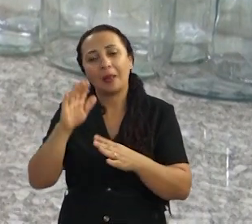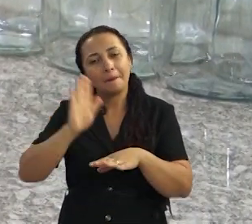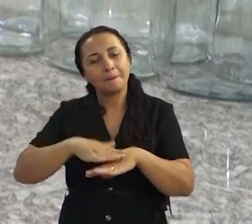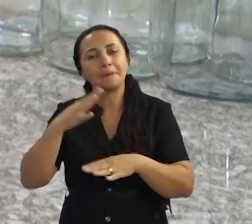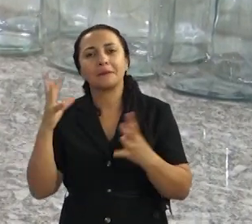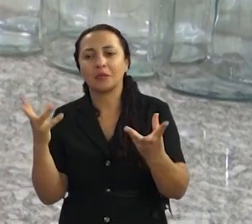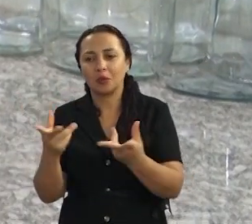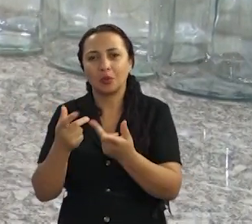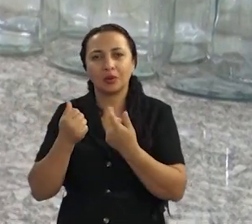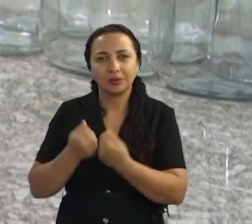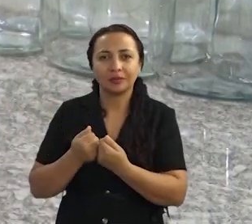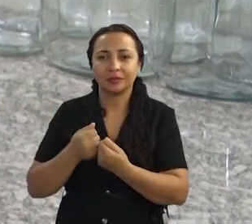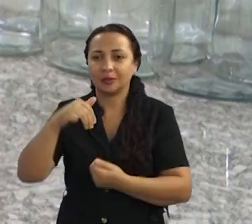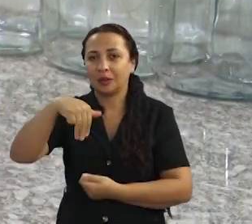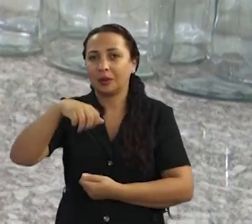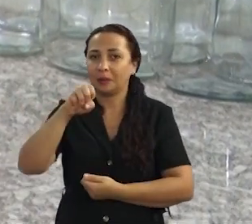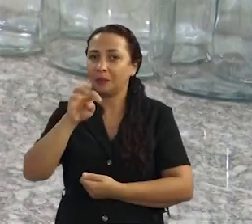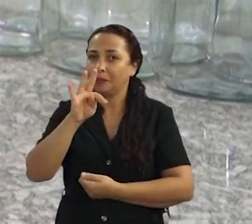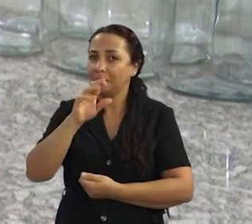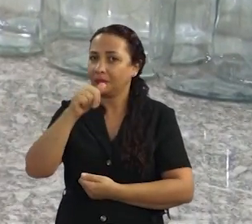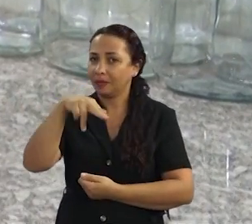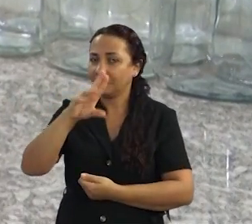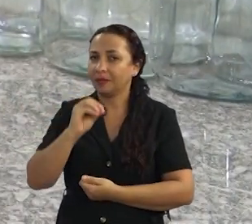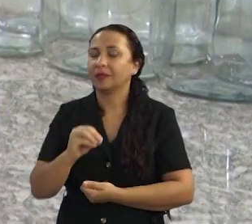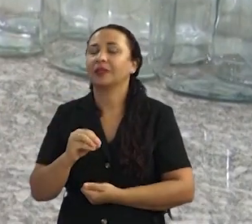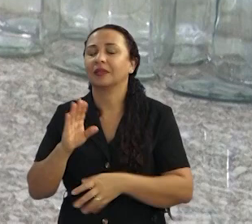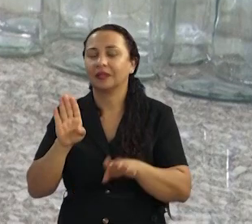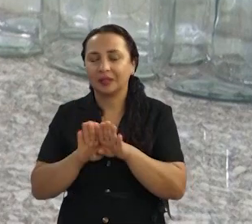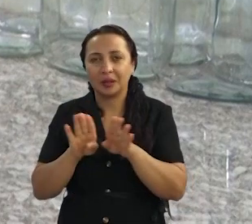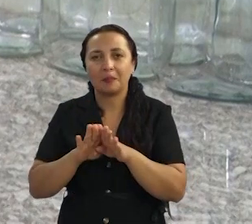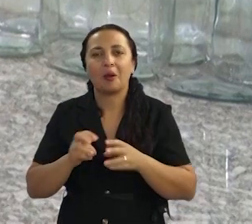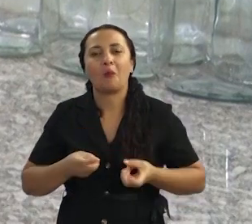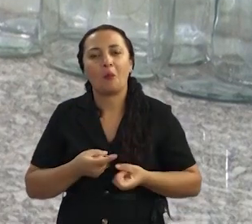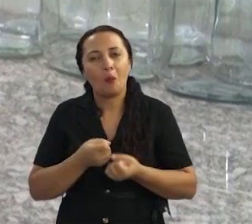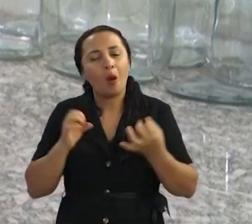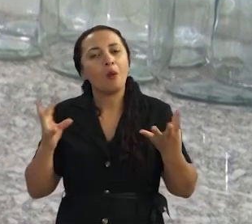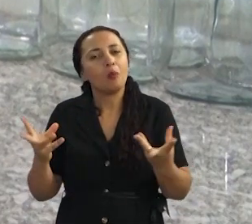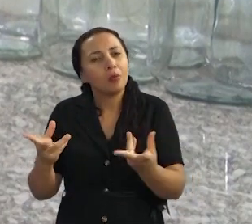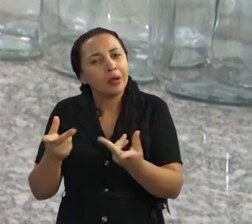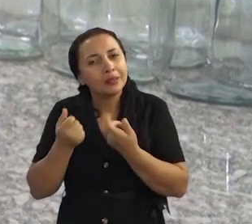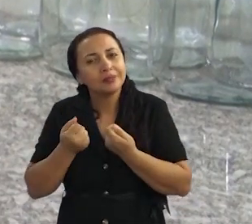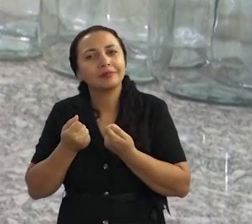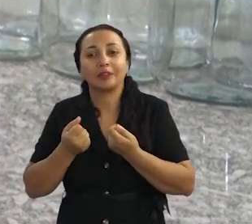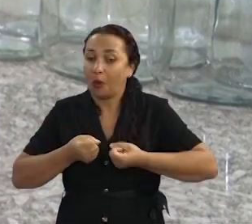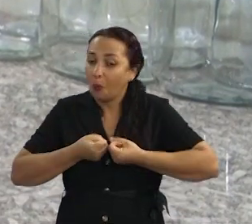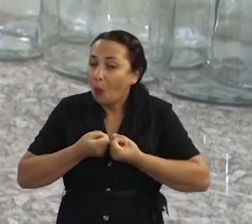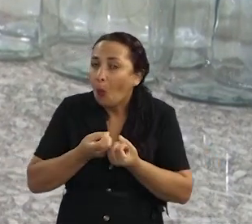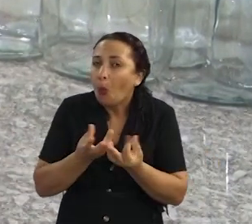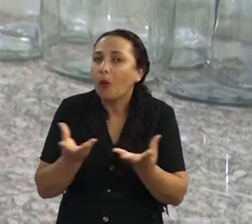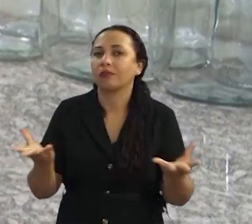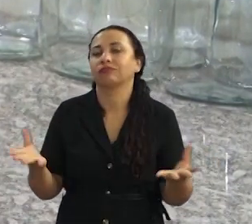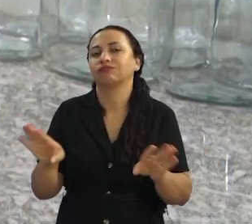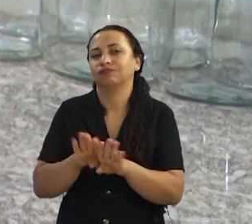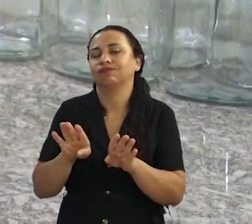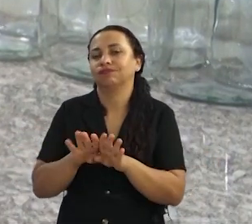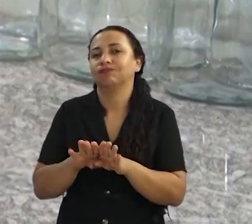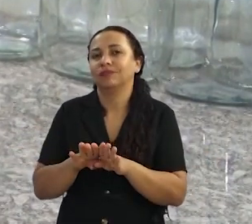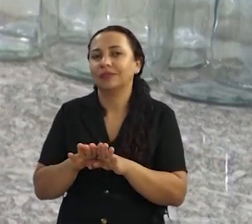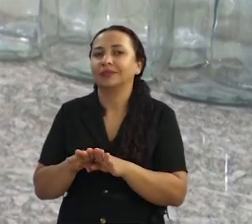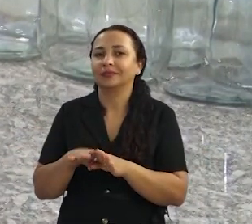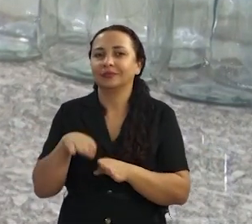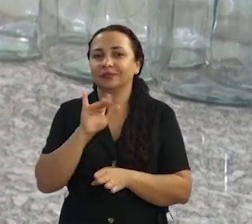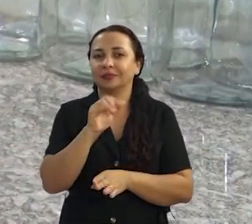maior teor de metano e um biogás com a maior quantidade também. Então, melhorou em qualidade e em